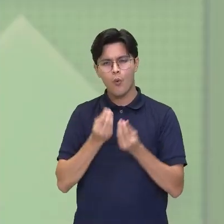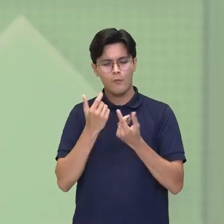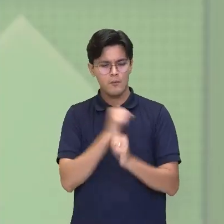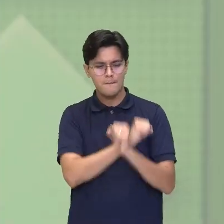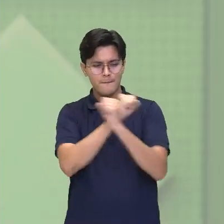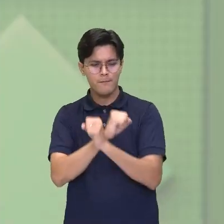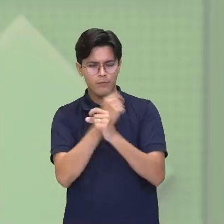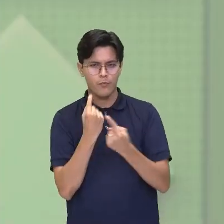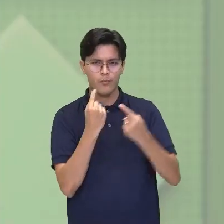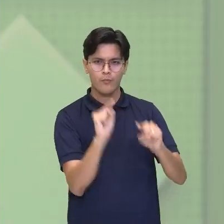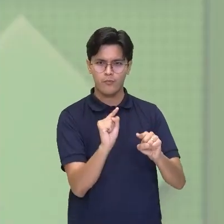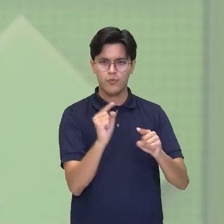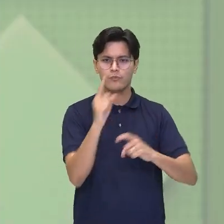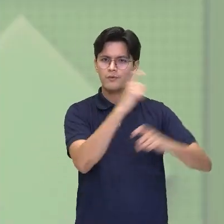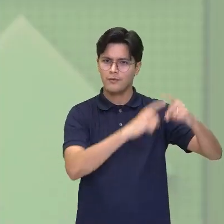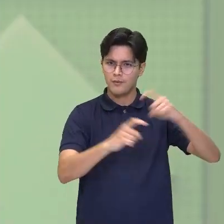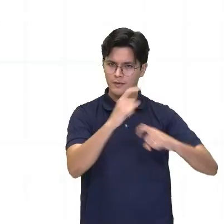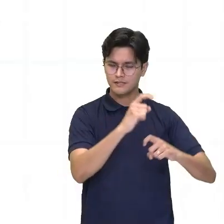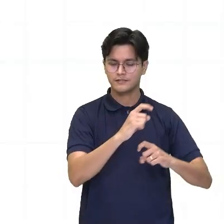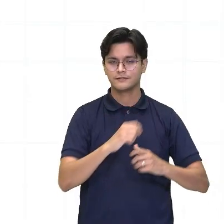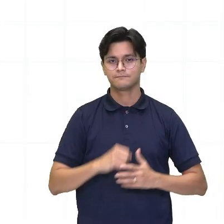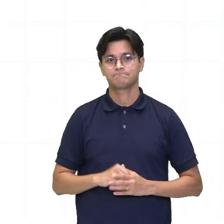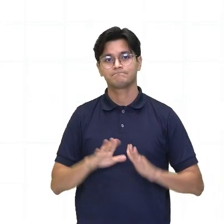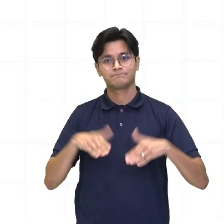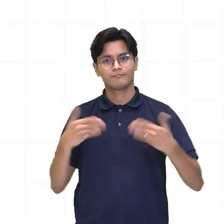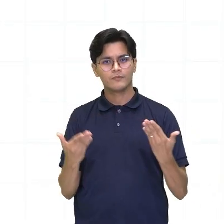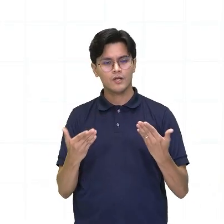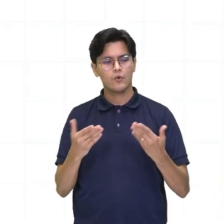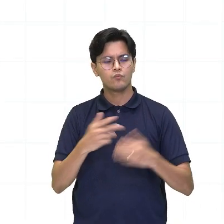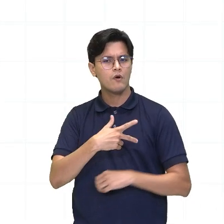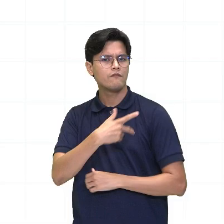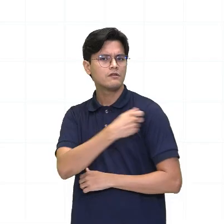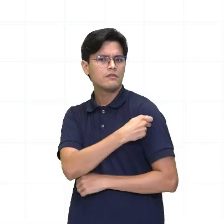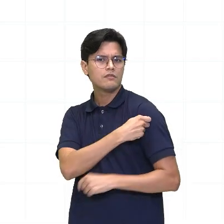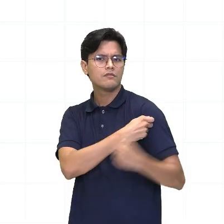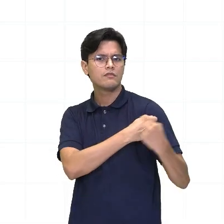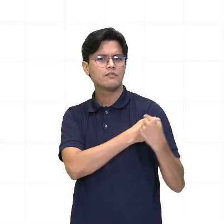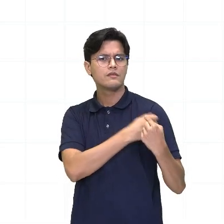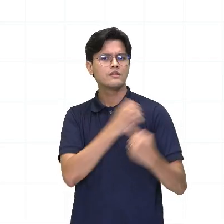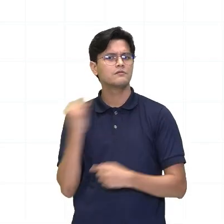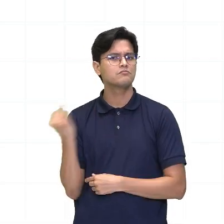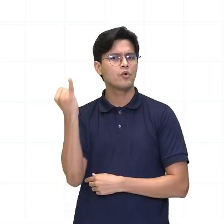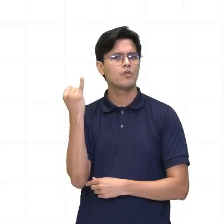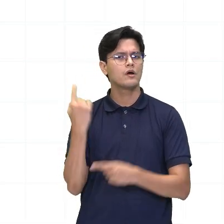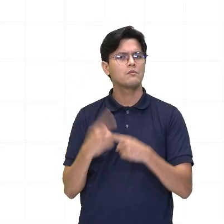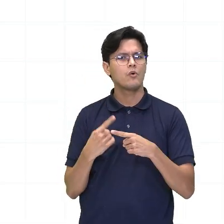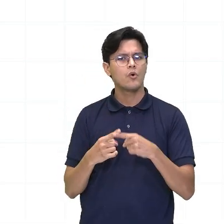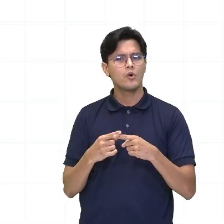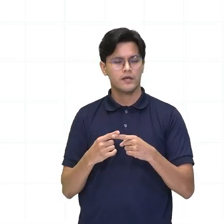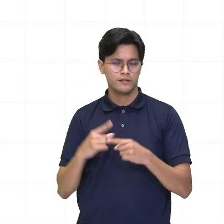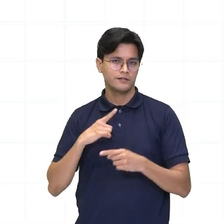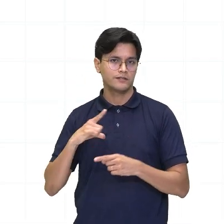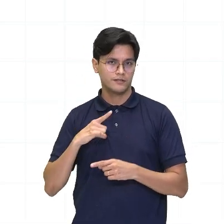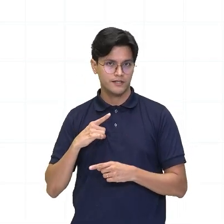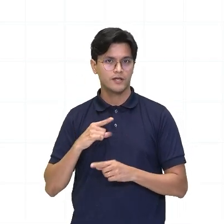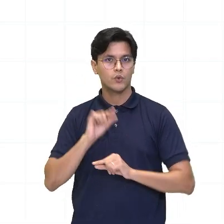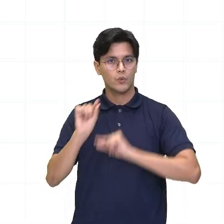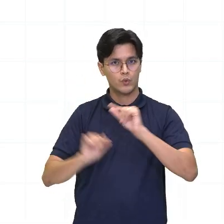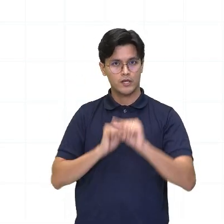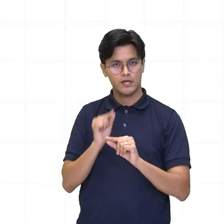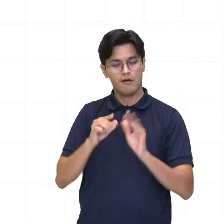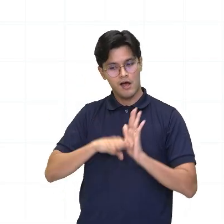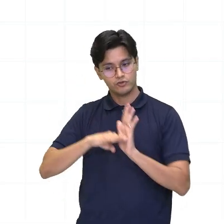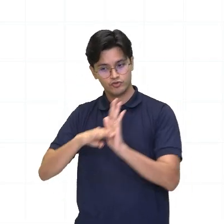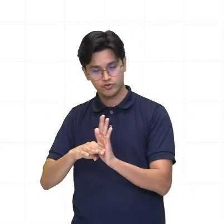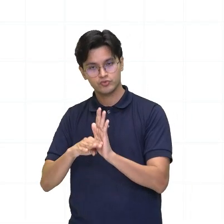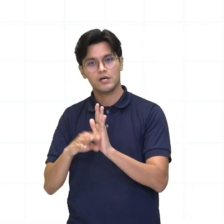aí a gente vê a importância das vacinas, né? Observe aí que além dos benefícios individuais, né, a gente vê que